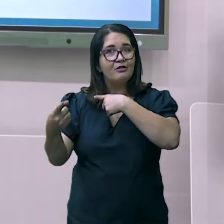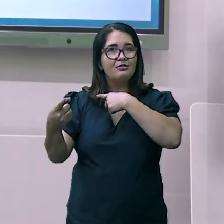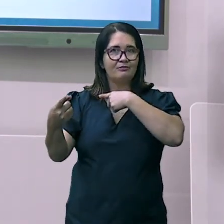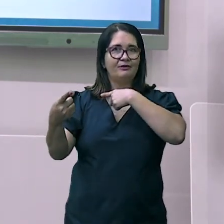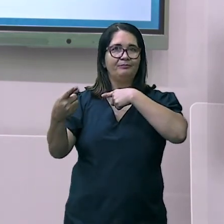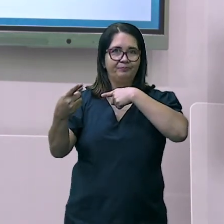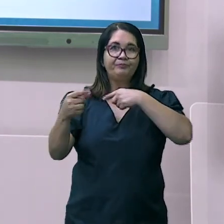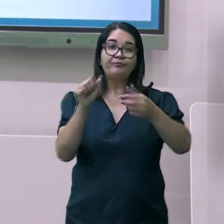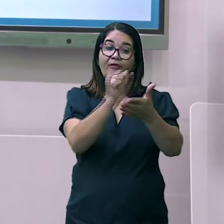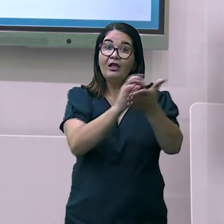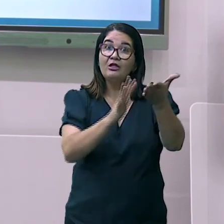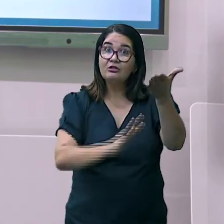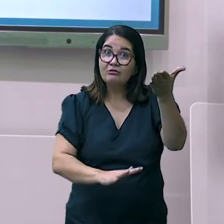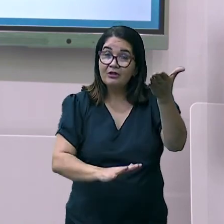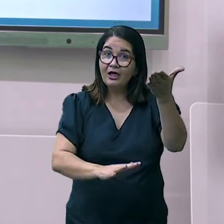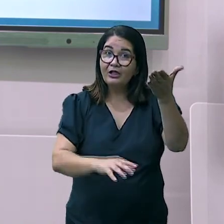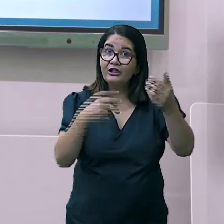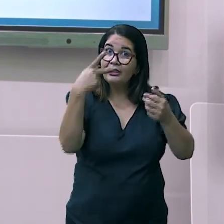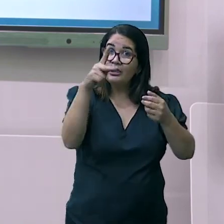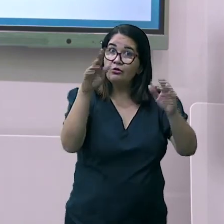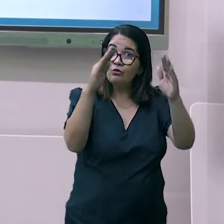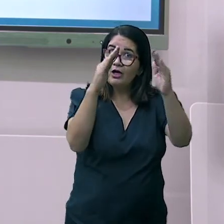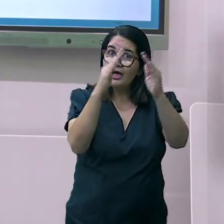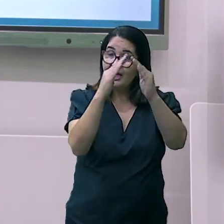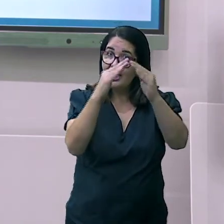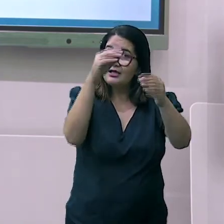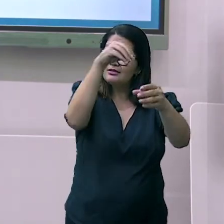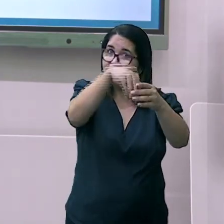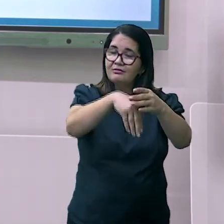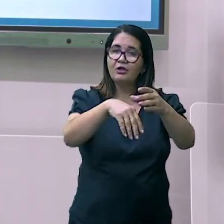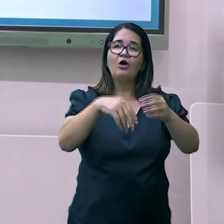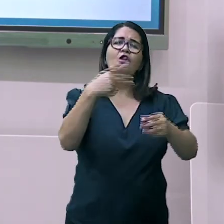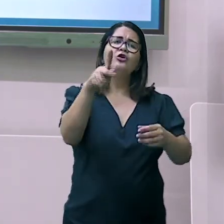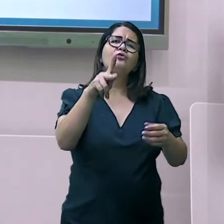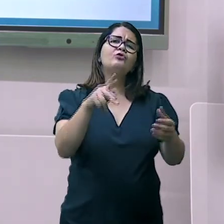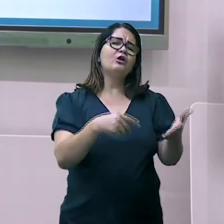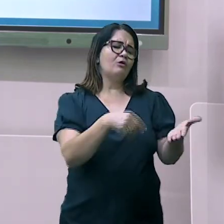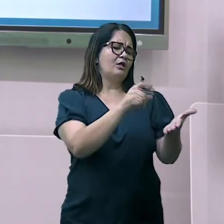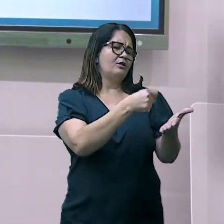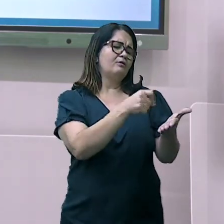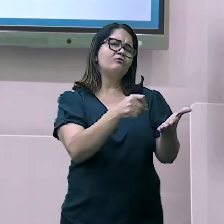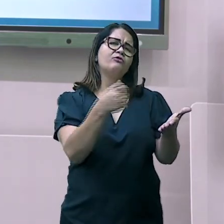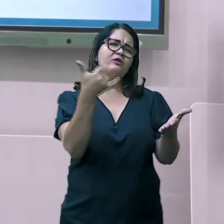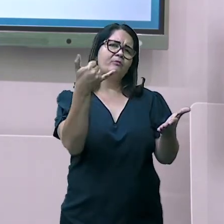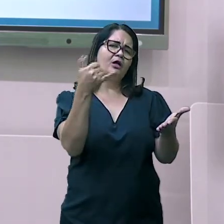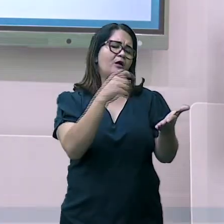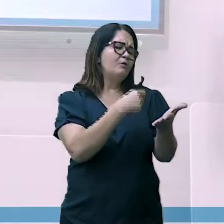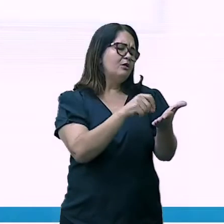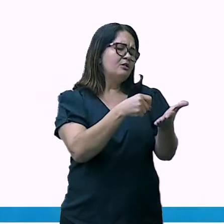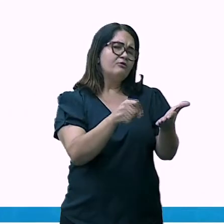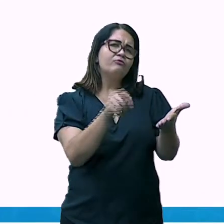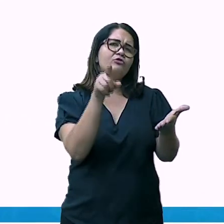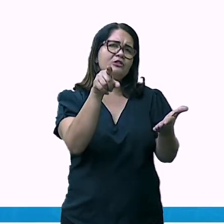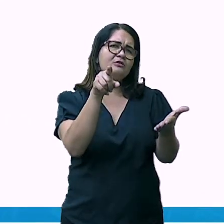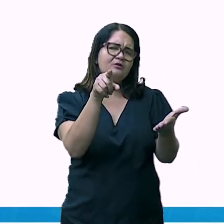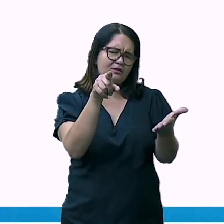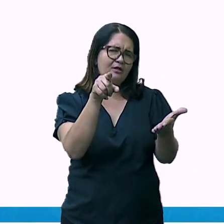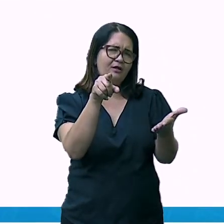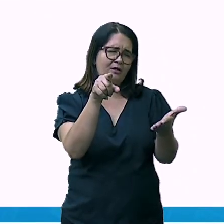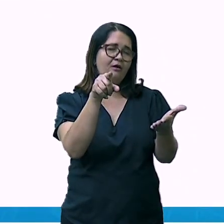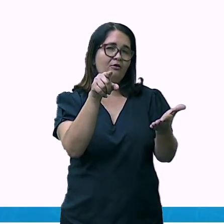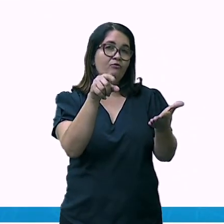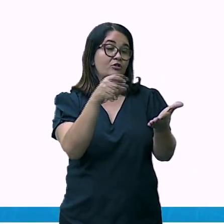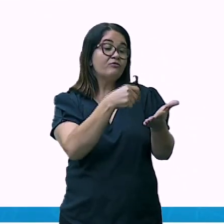casa? Em seu caderno, escreva um breve relato sobre o que você